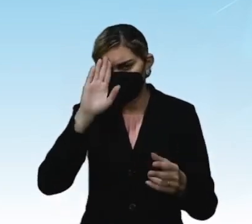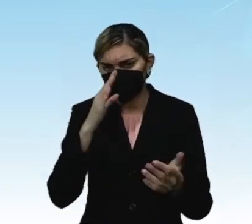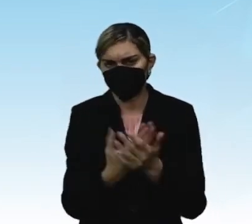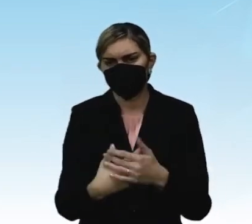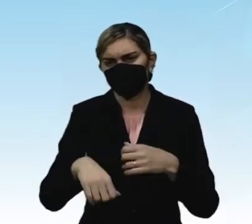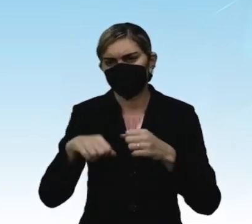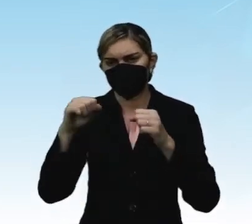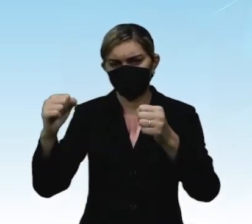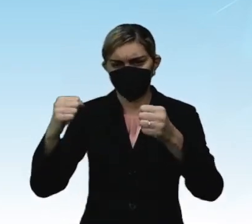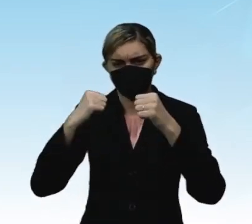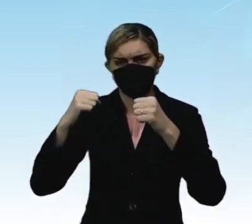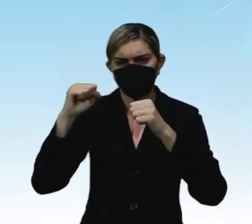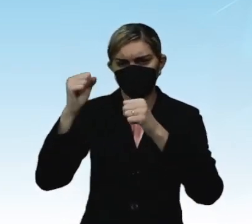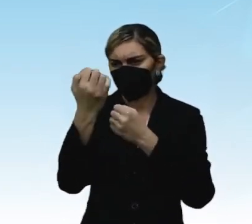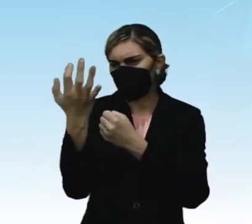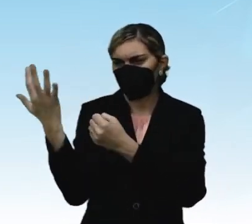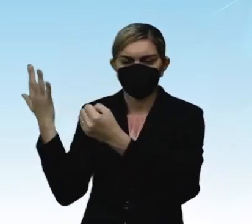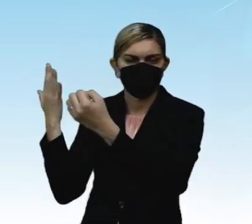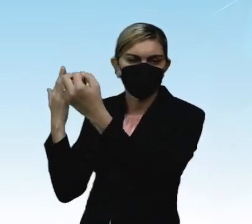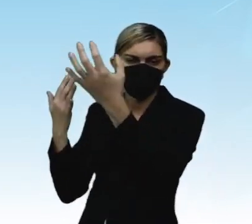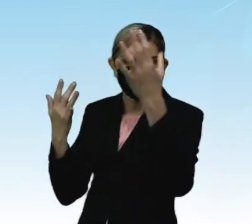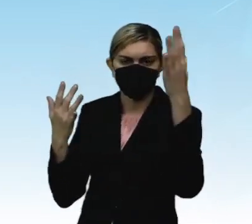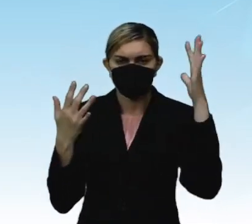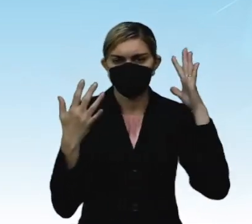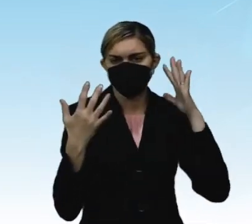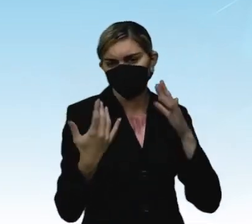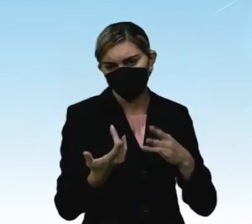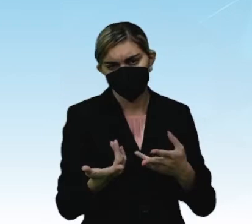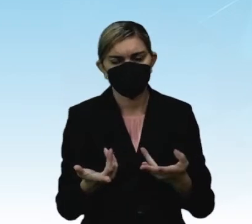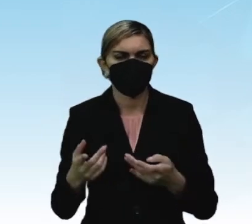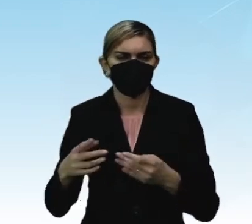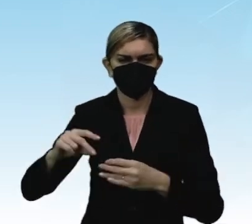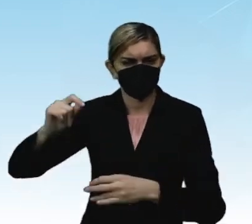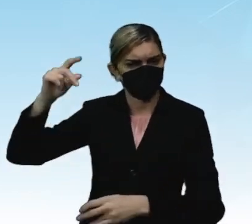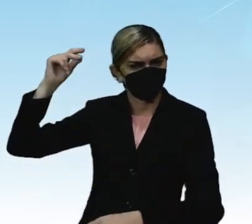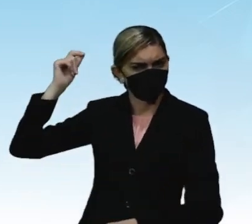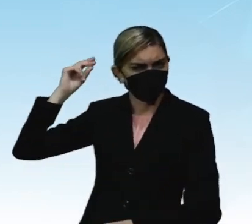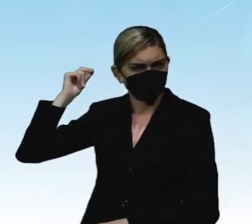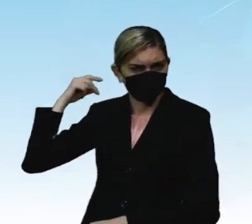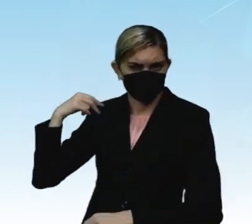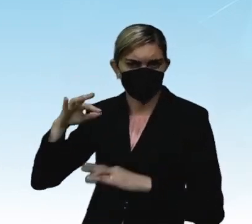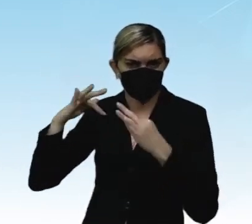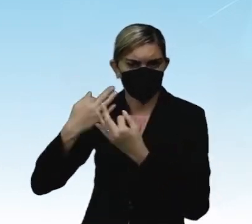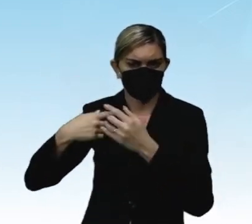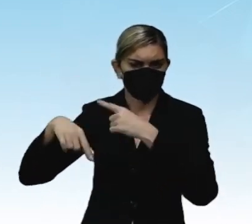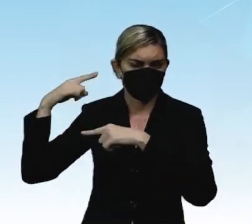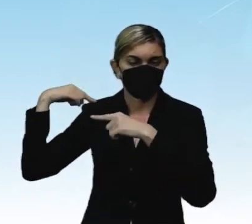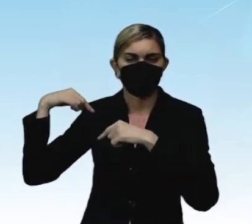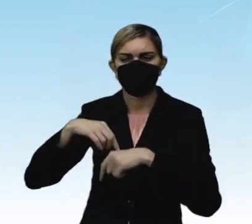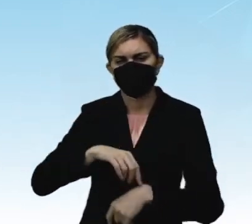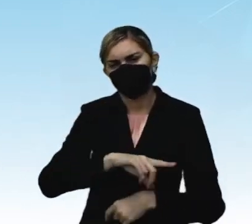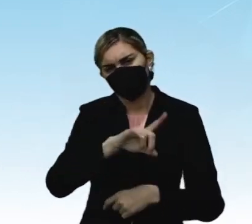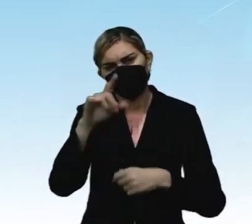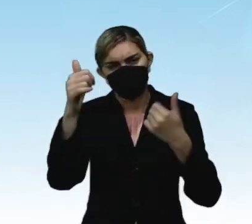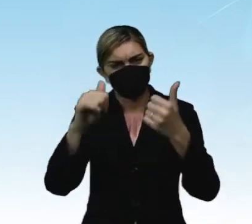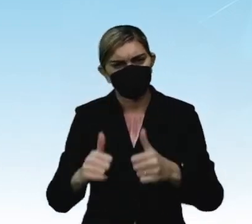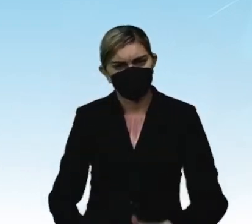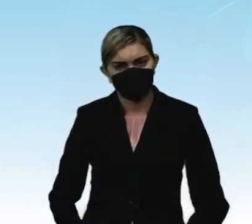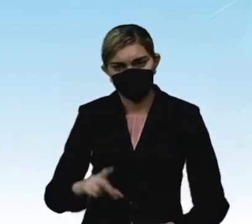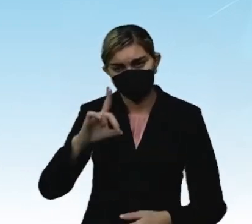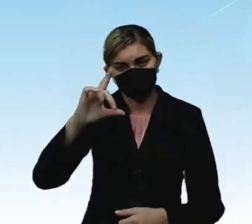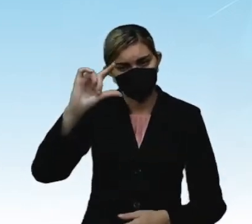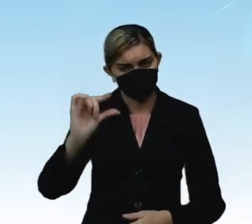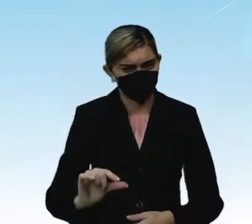natureza, como eu já falei no início, e nos espíritos dos antepassados. Deus aí é D minúsculo,